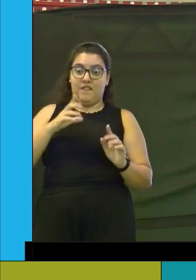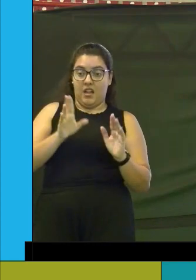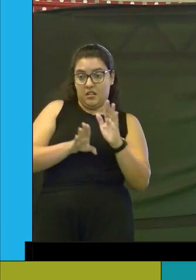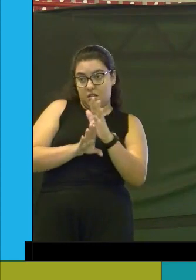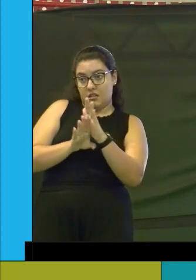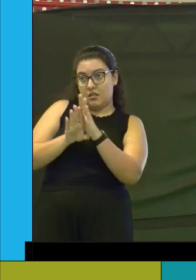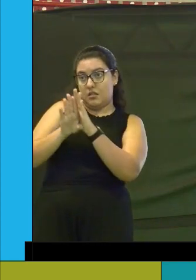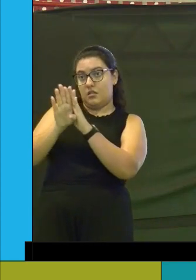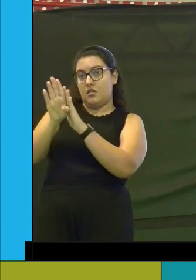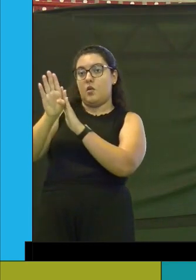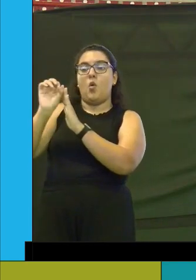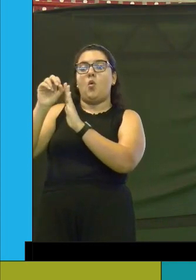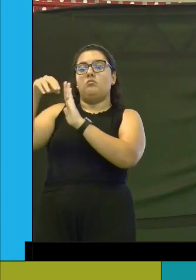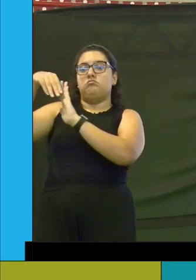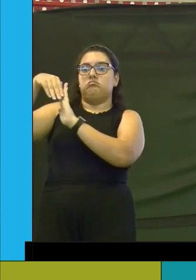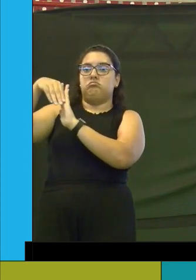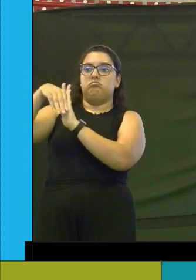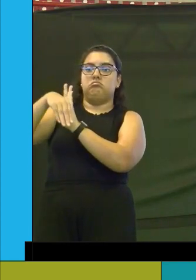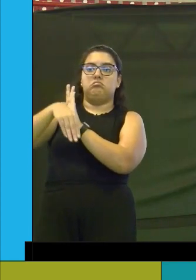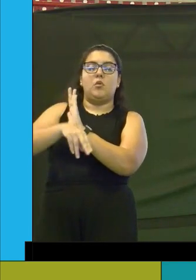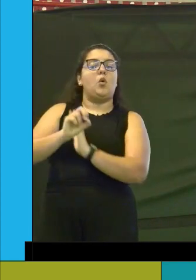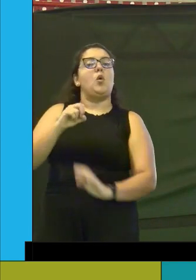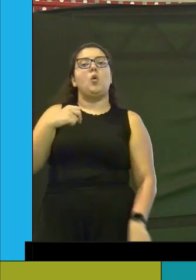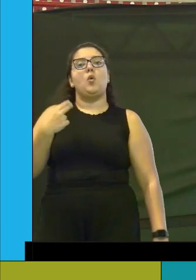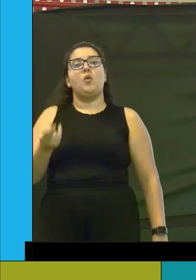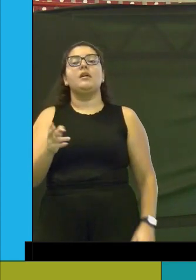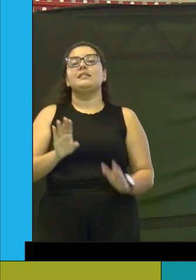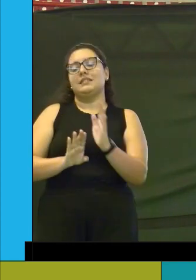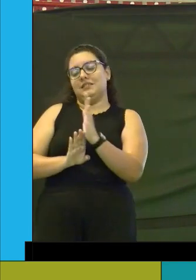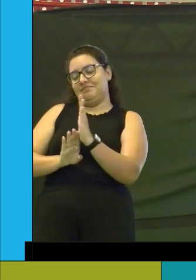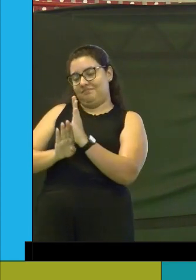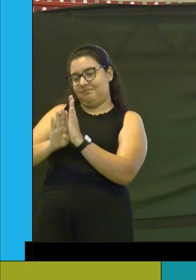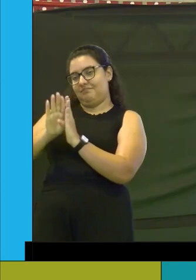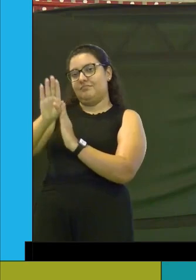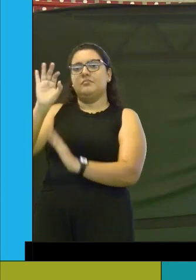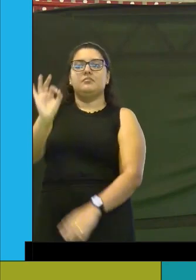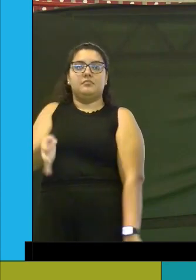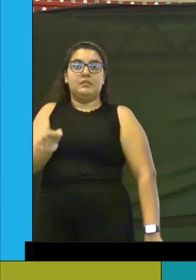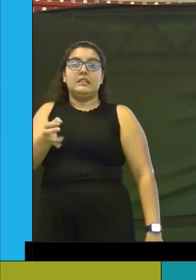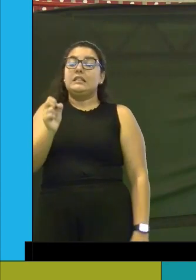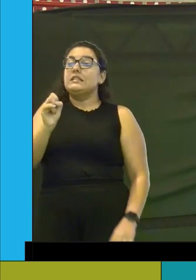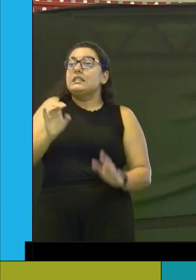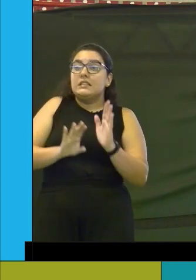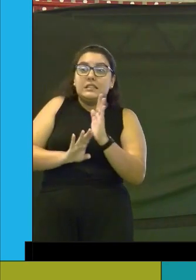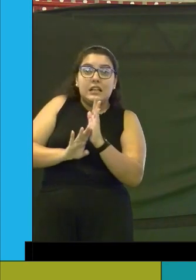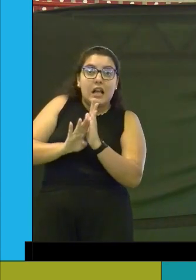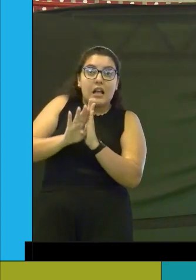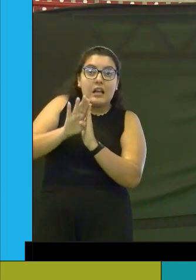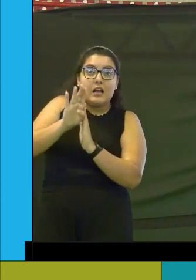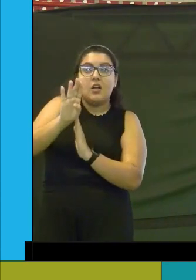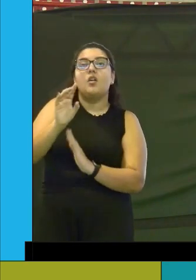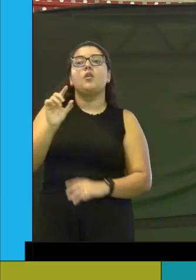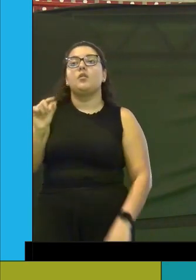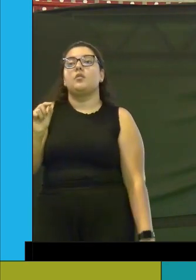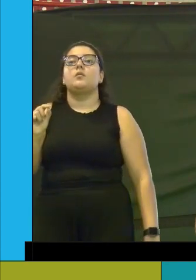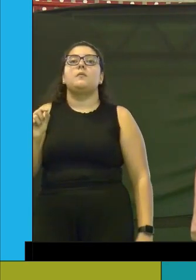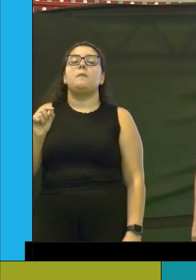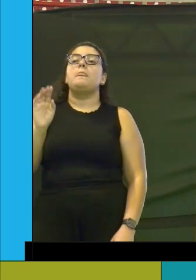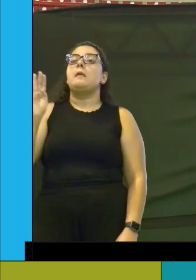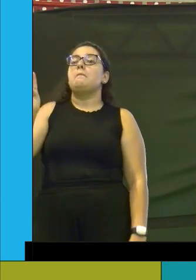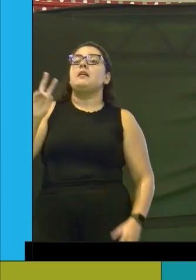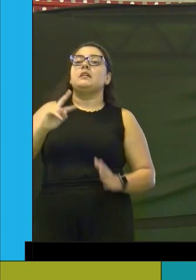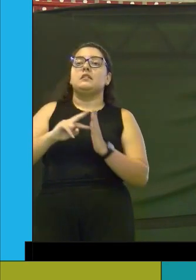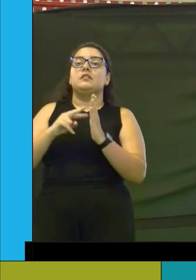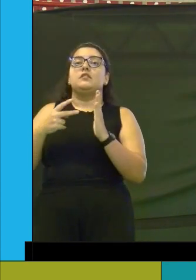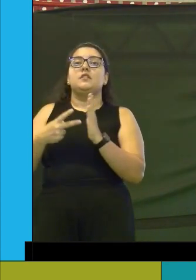crescendo ou ele está decrescendo? Crescendo, é isso mesmo. Se ele está crescendo, então o sinal do B tem que